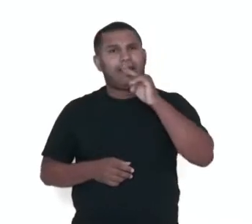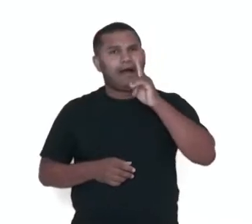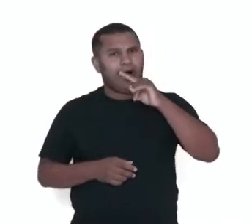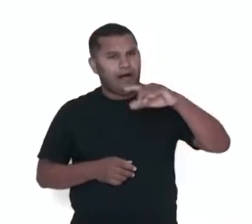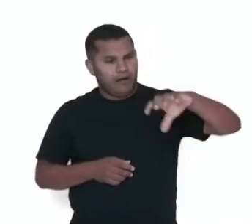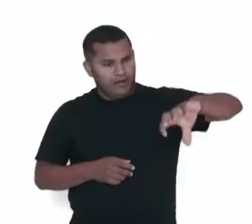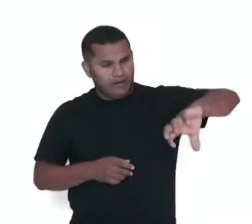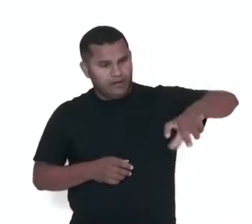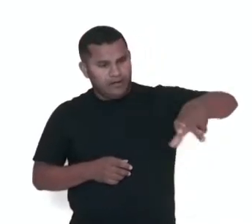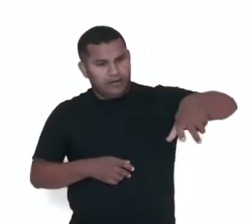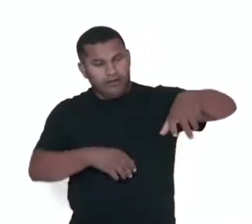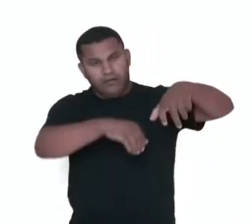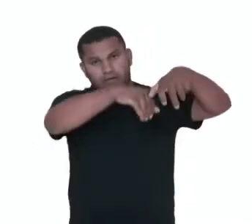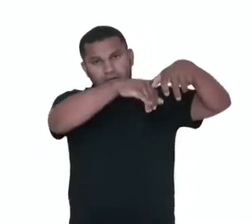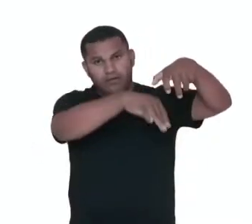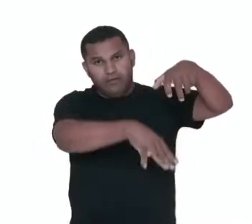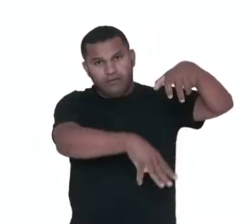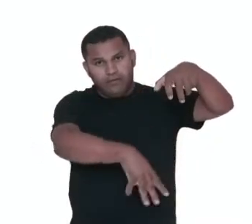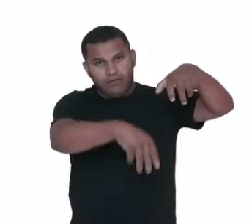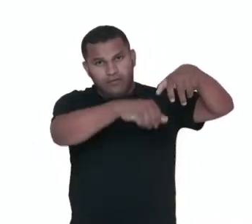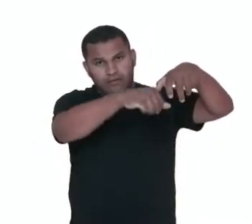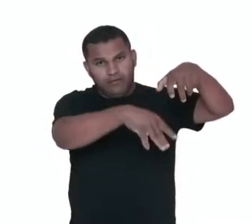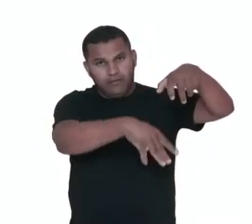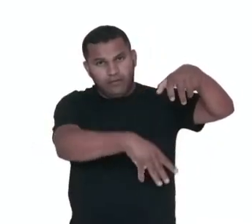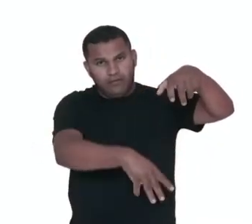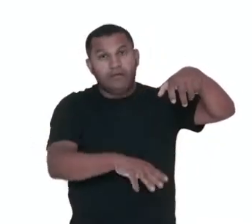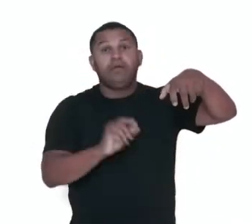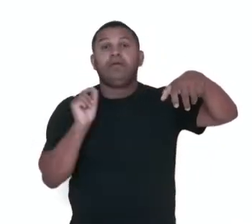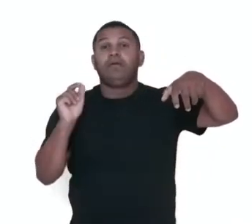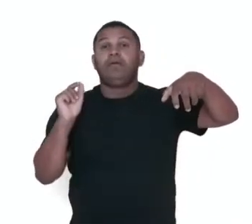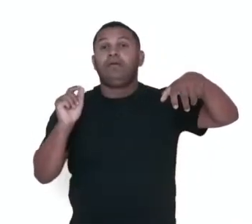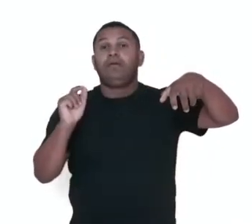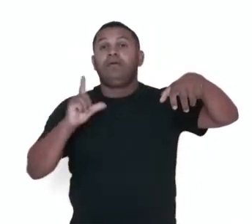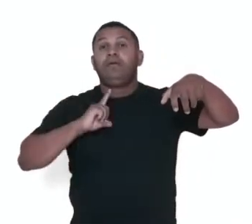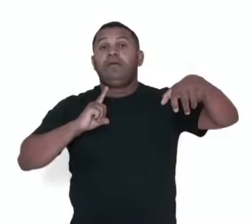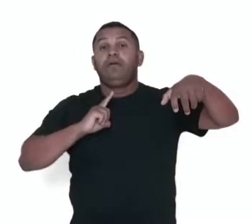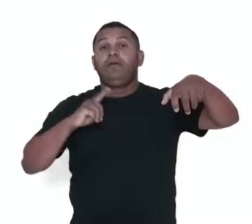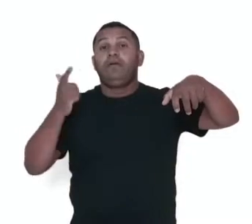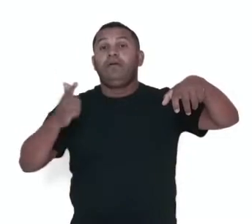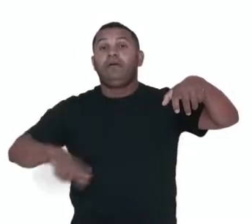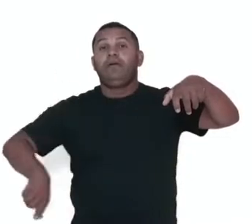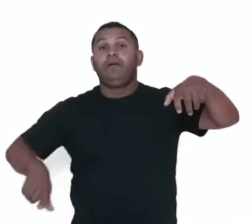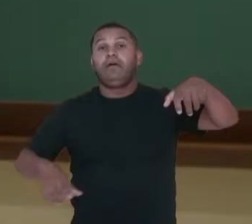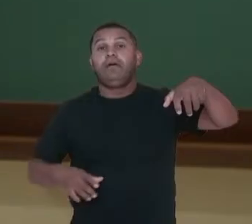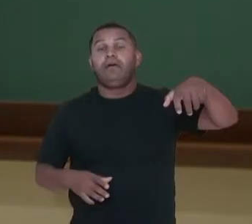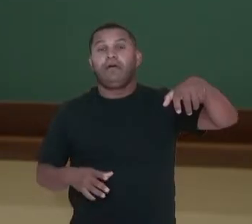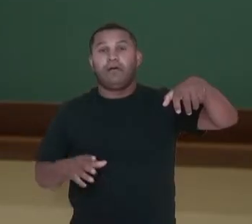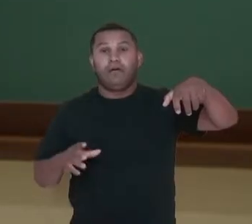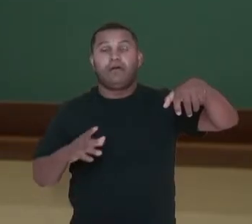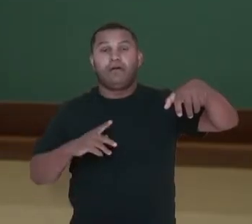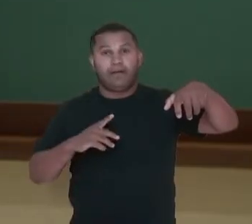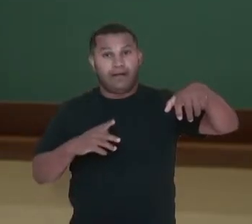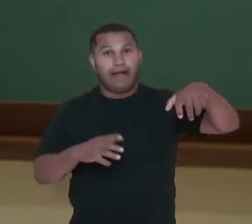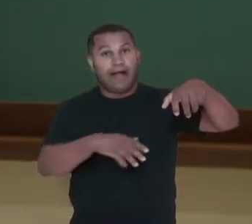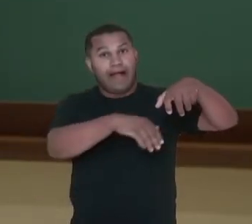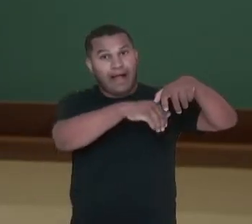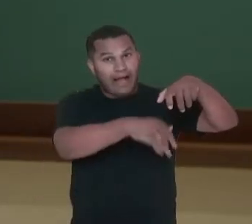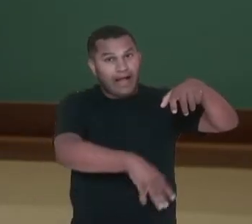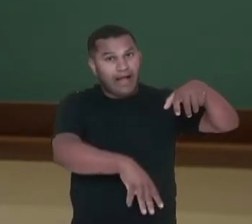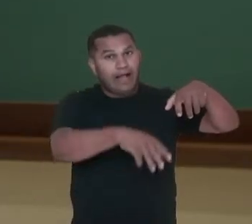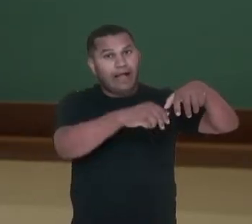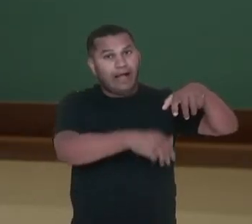né? Liberando água. E o que nós notamos aqui? Que a água